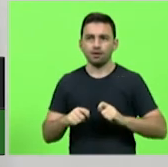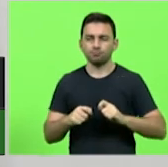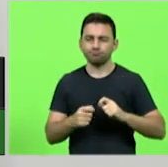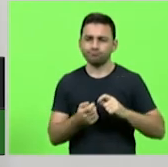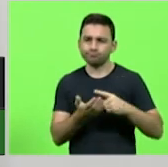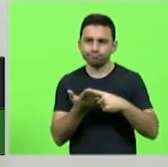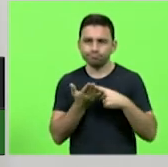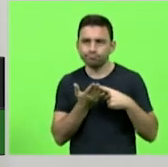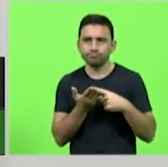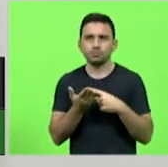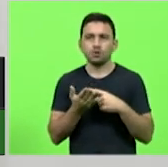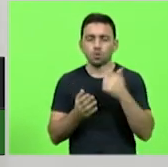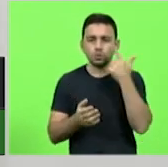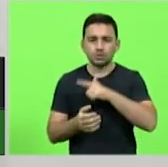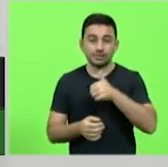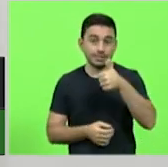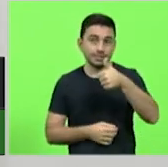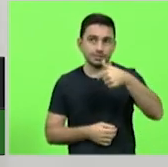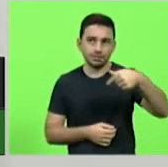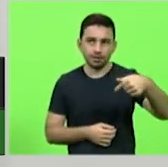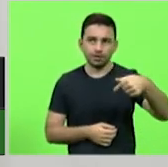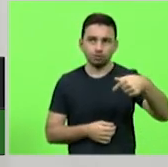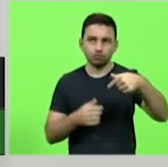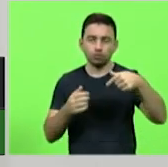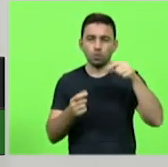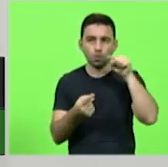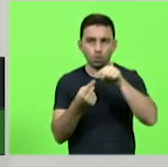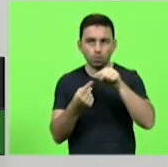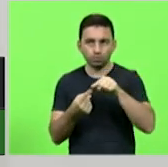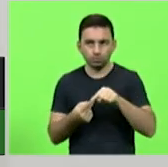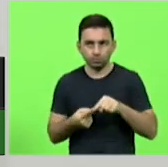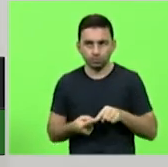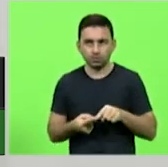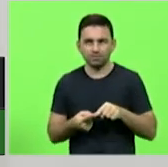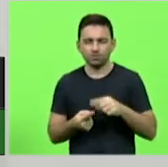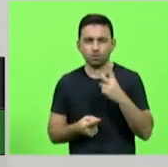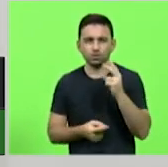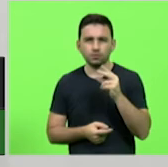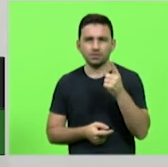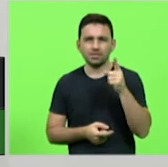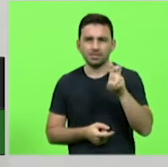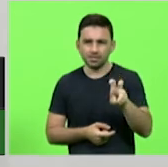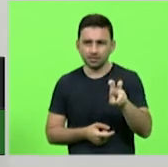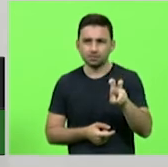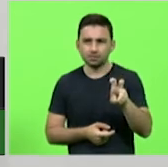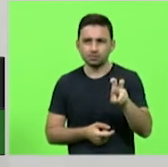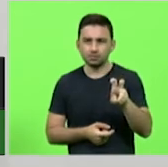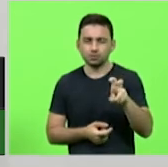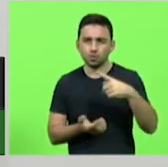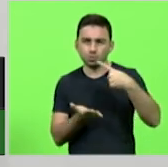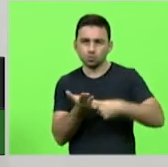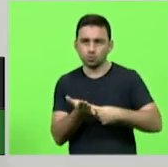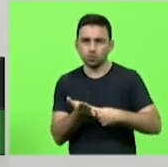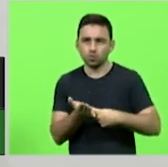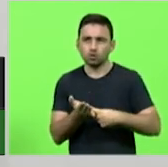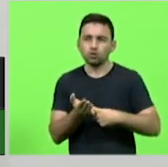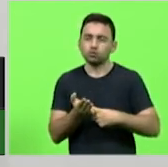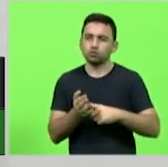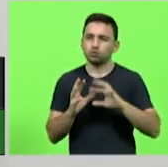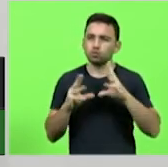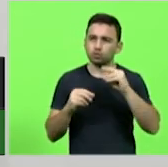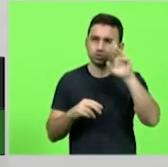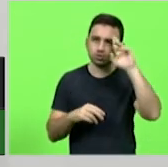alcançar os 17 objetivos, os quais foram adotados em 2015, em reunião entre chefes de Estado